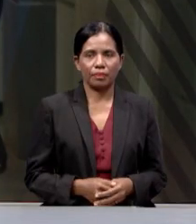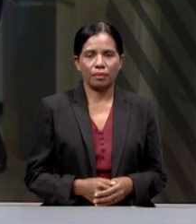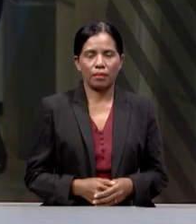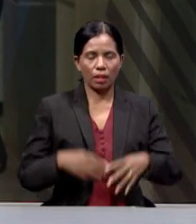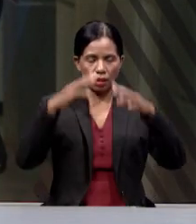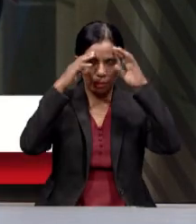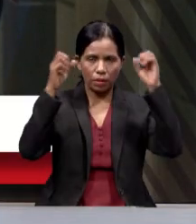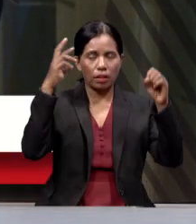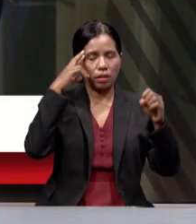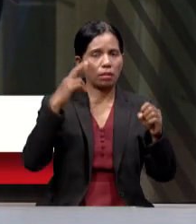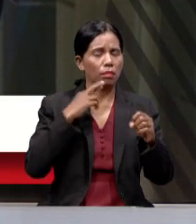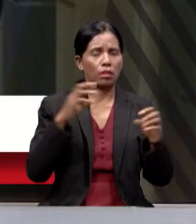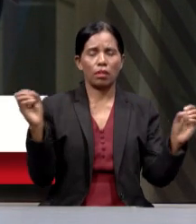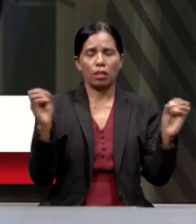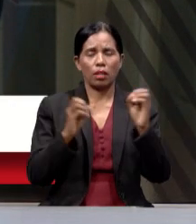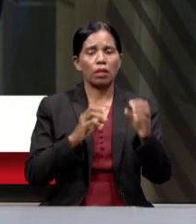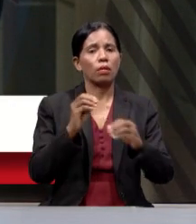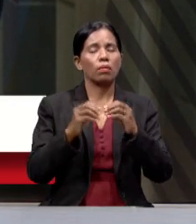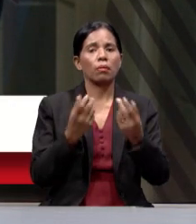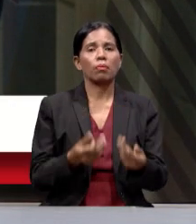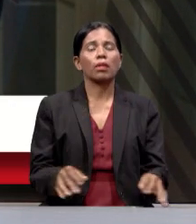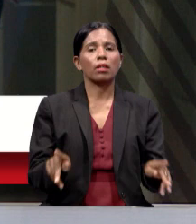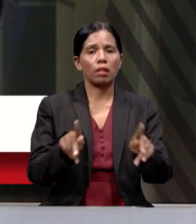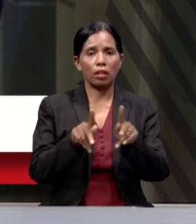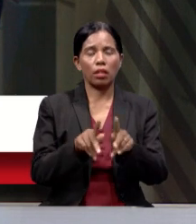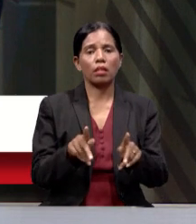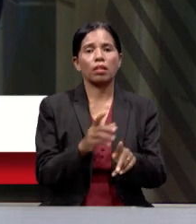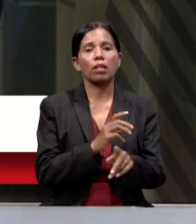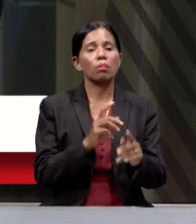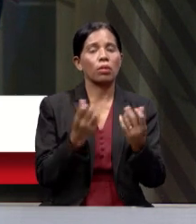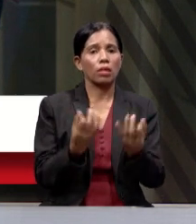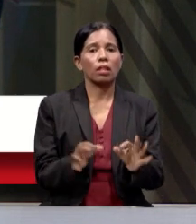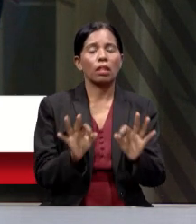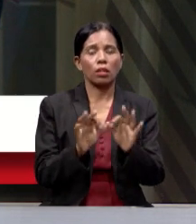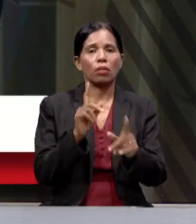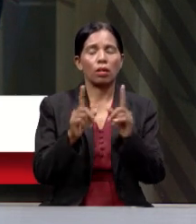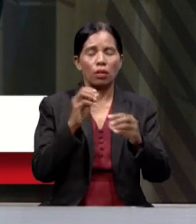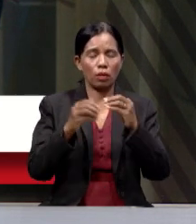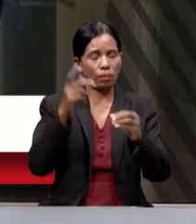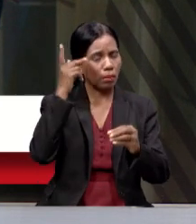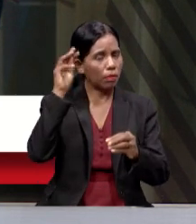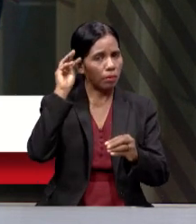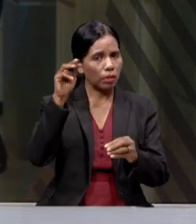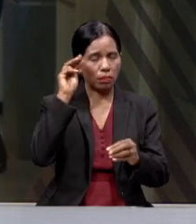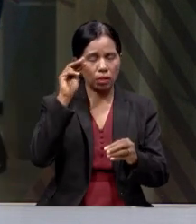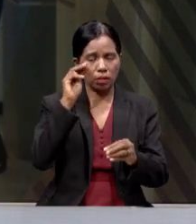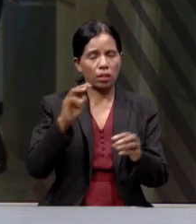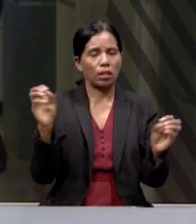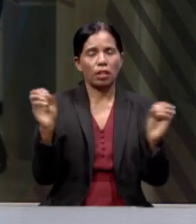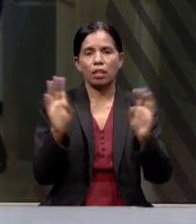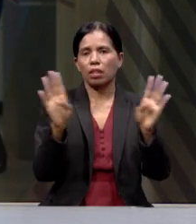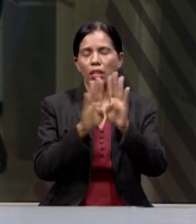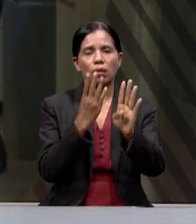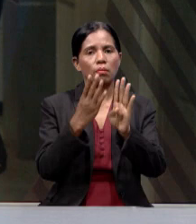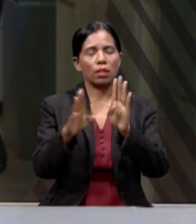Presidente da República lá é assunto prioridade a tocolia o primeiro-ministro, mas bem, lá taca o da mata ba chefe de governo.